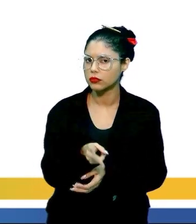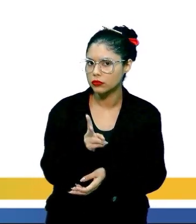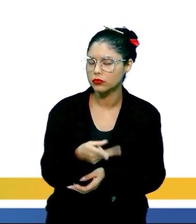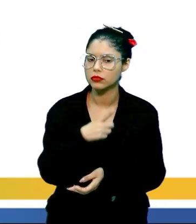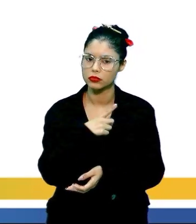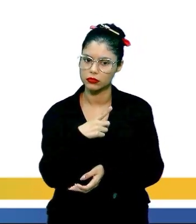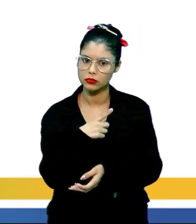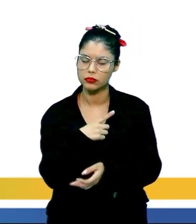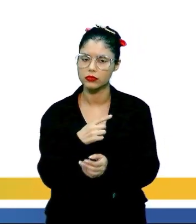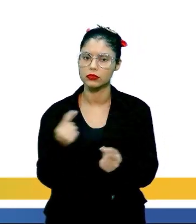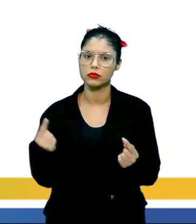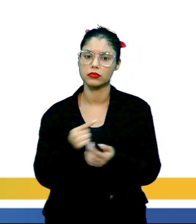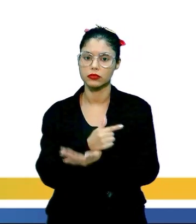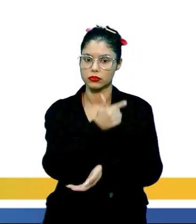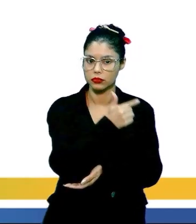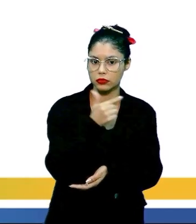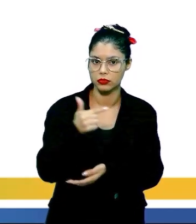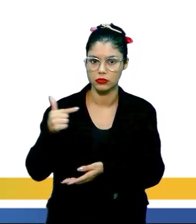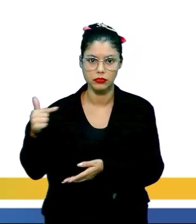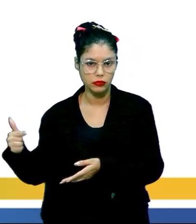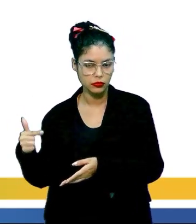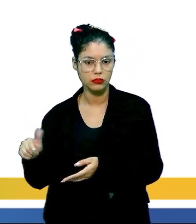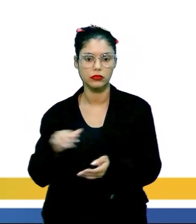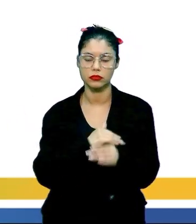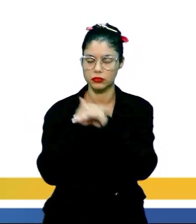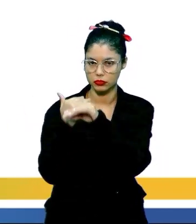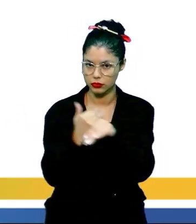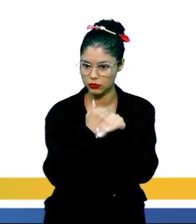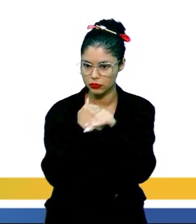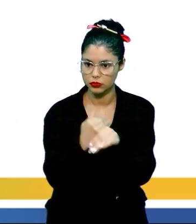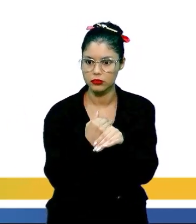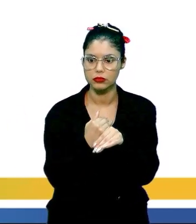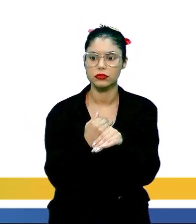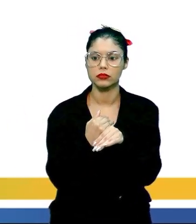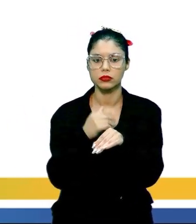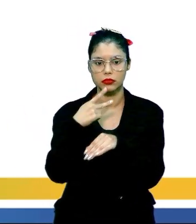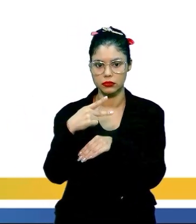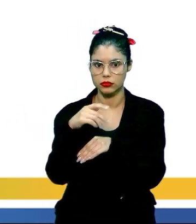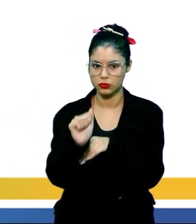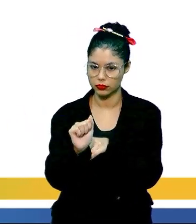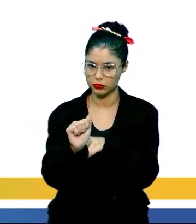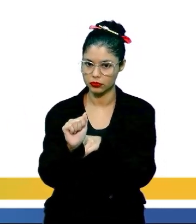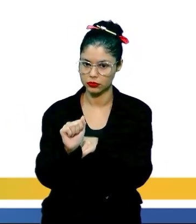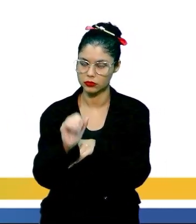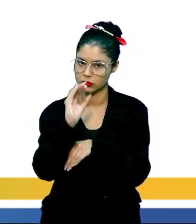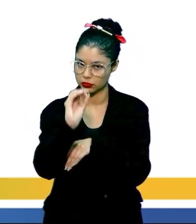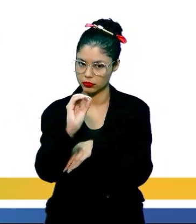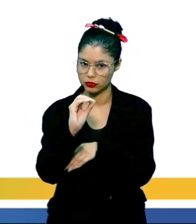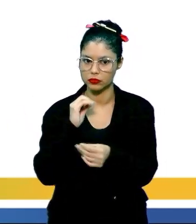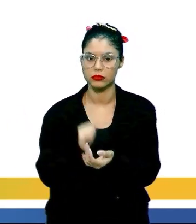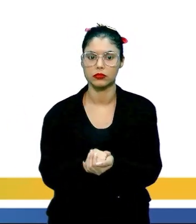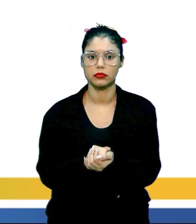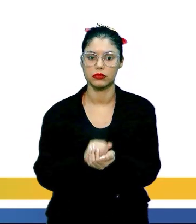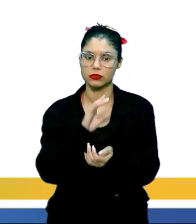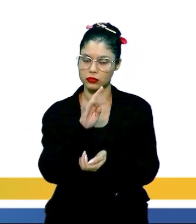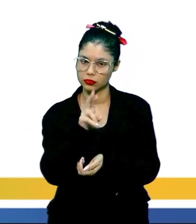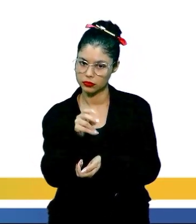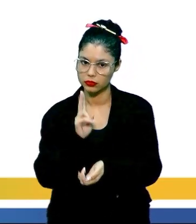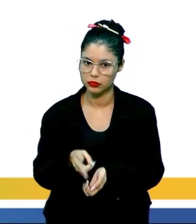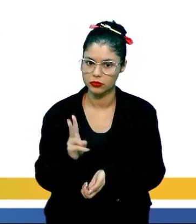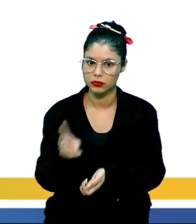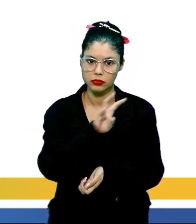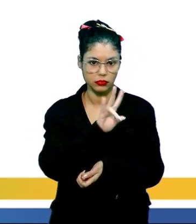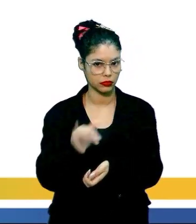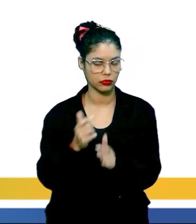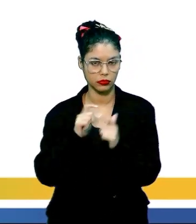vez que eu tiver uma disposição de números em que eles são iguais, é uma PA de razão zero. Ela é constante porque ela